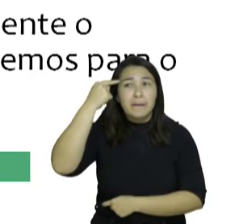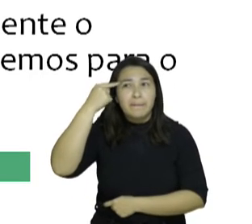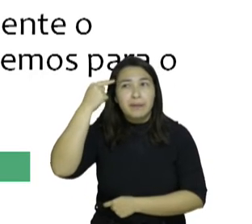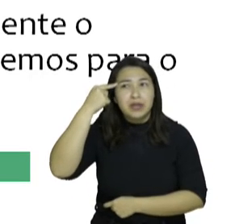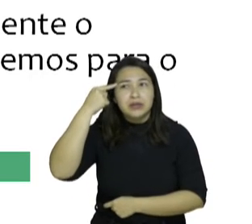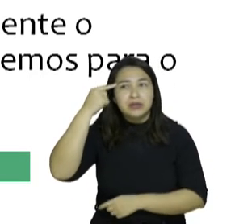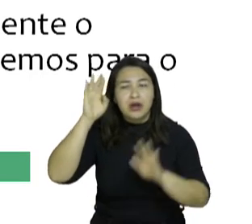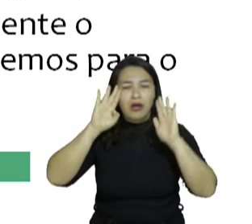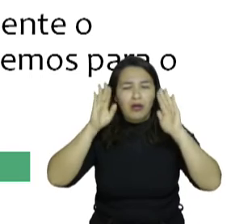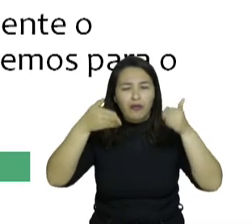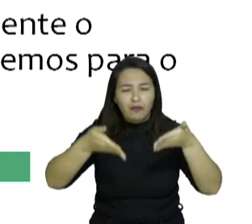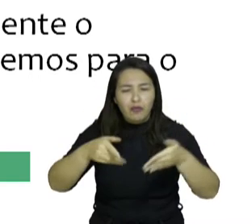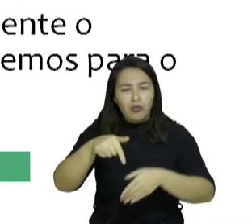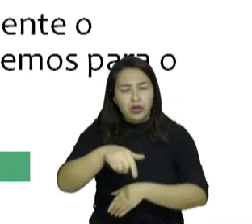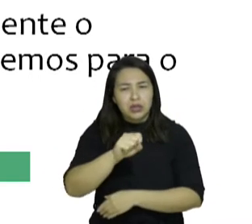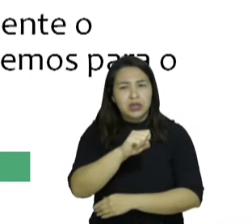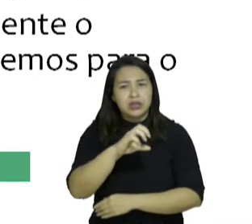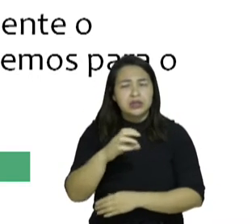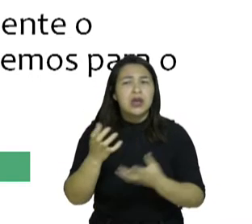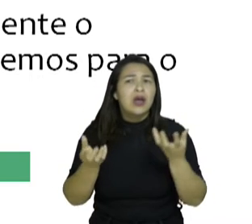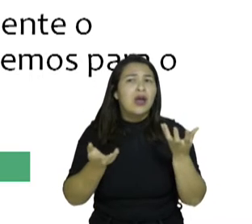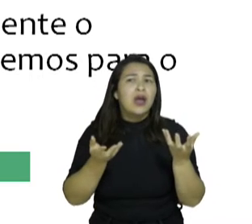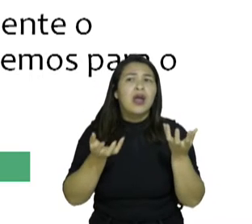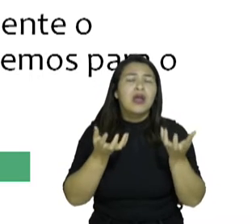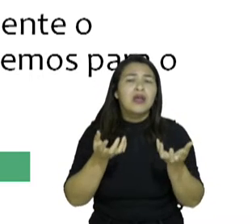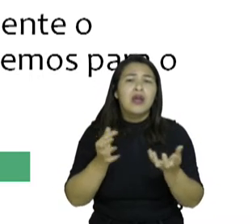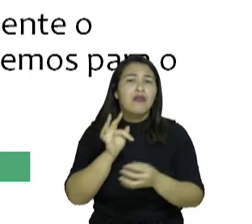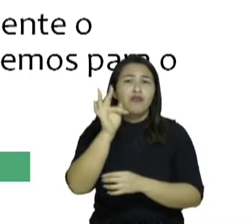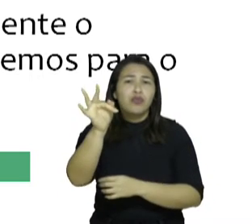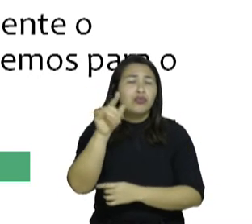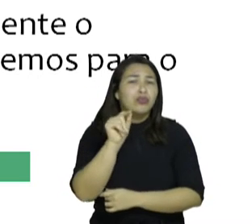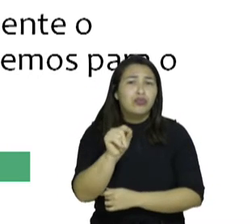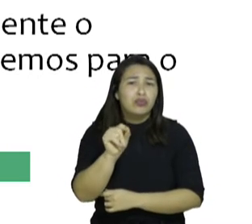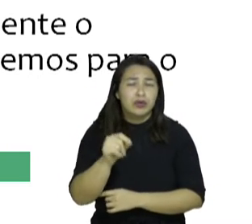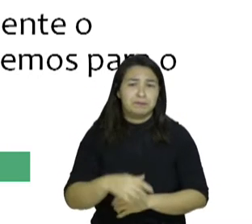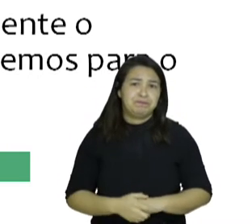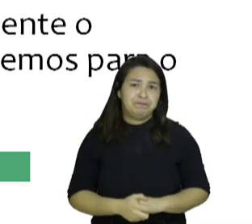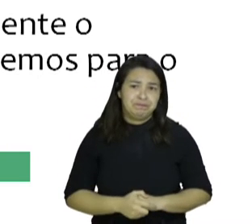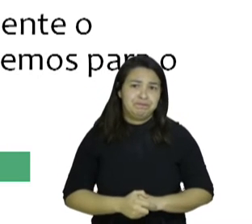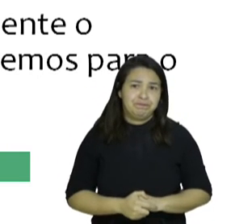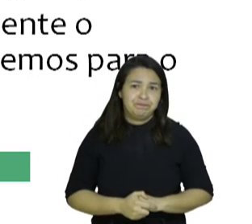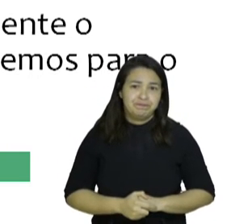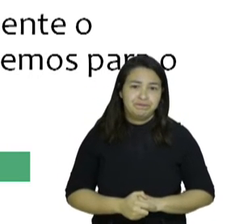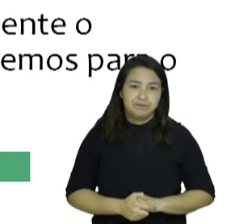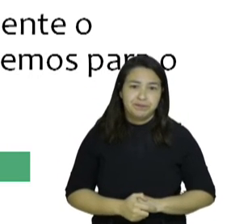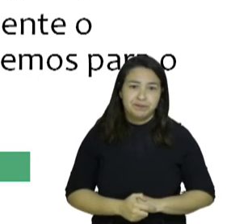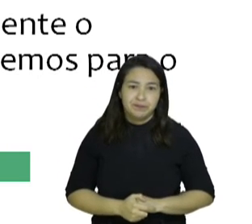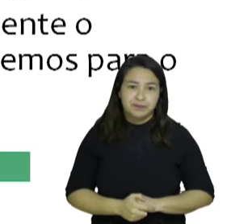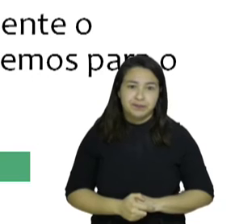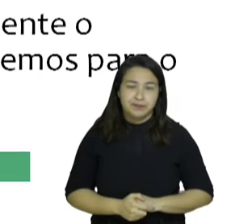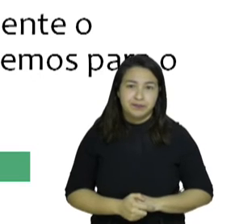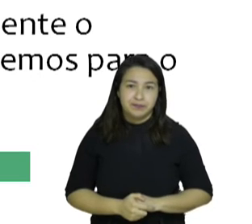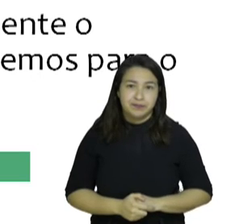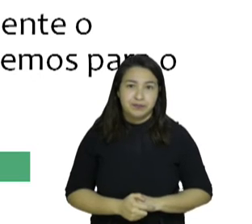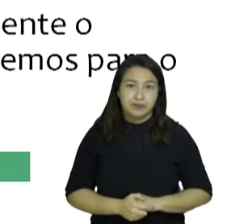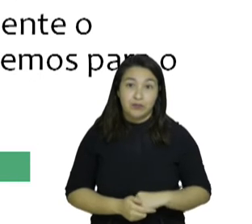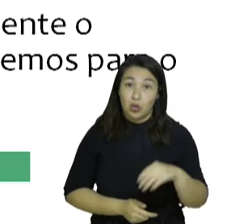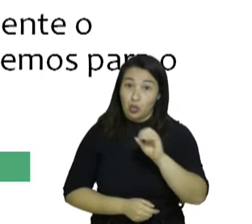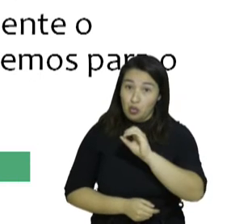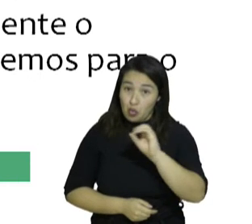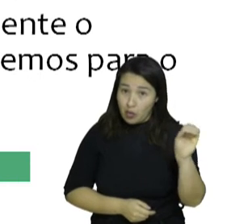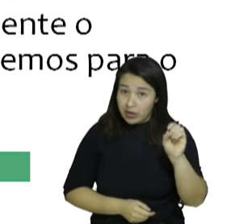Gente o que que nós queremos pro futuro do nosso Estado oest